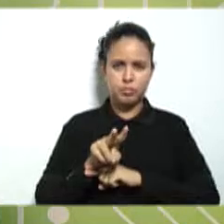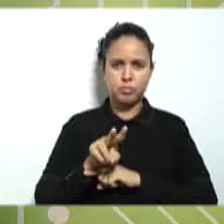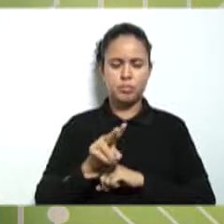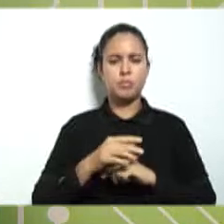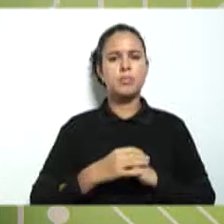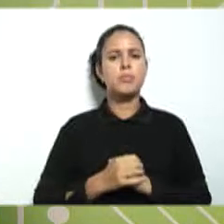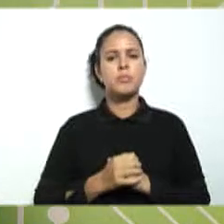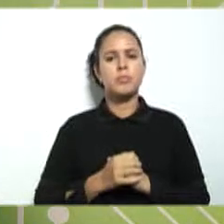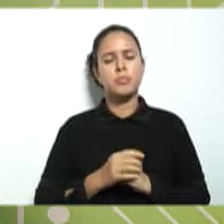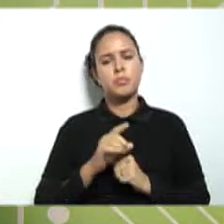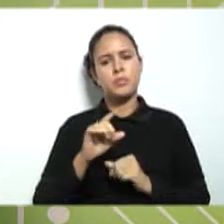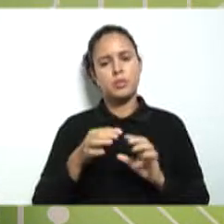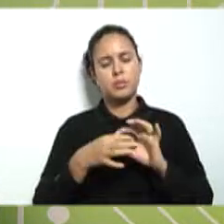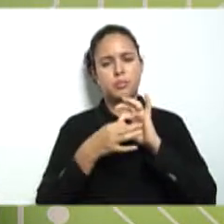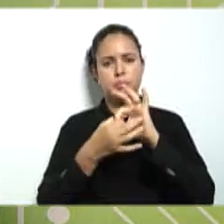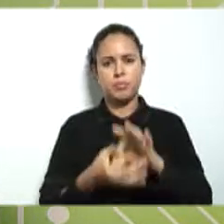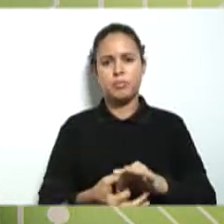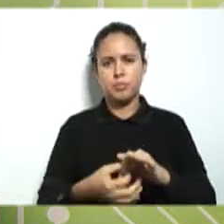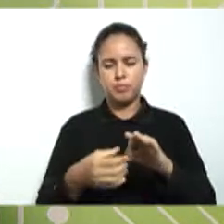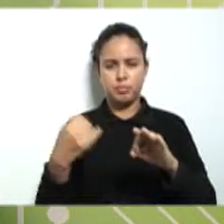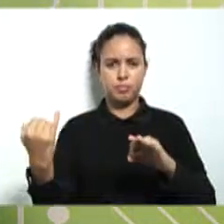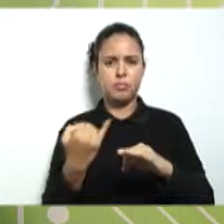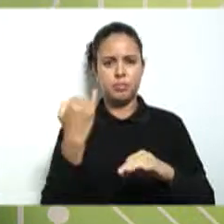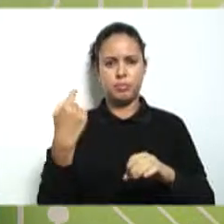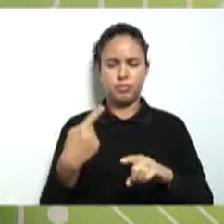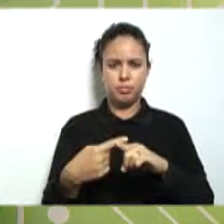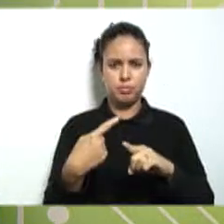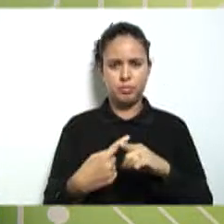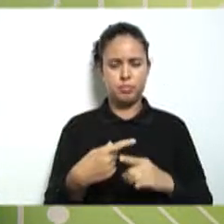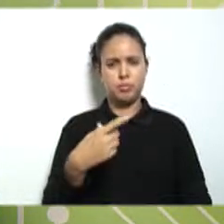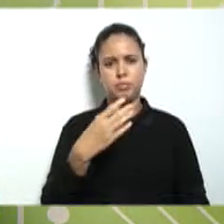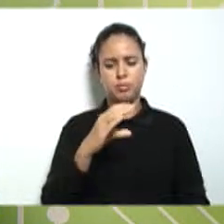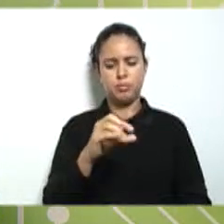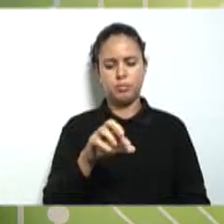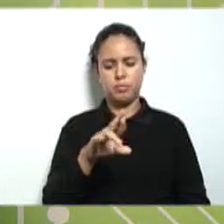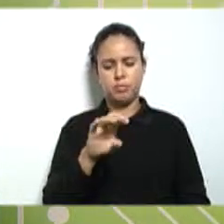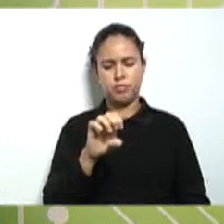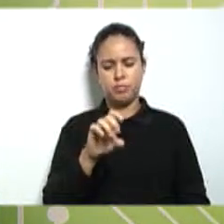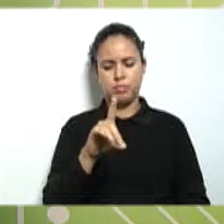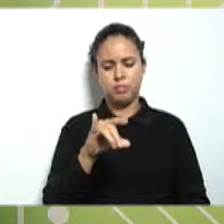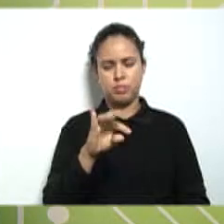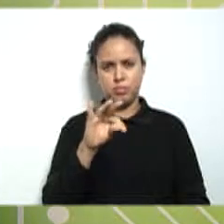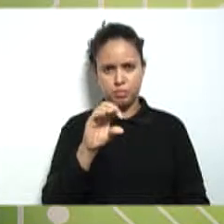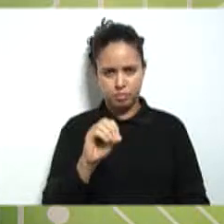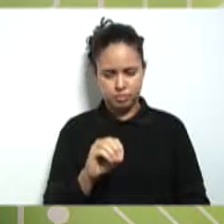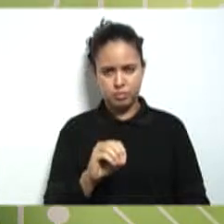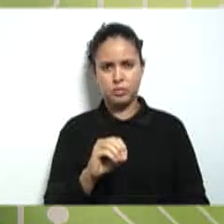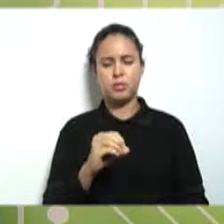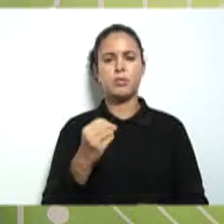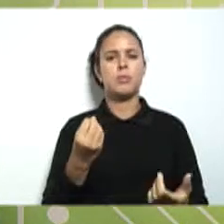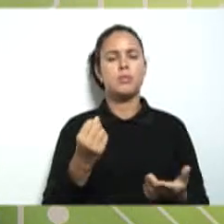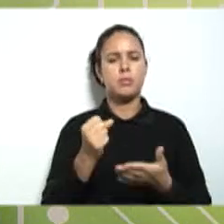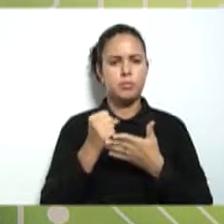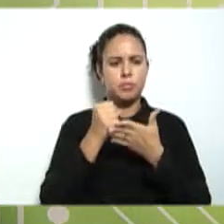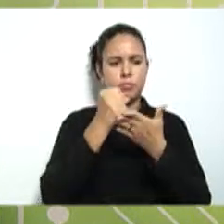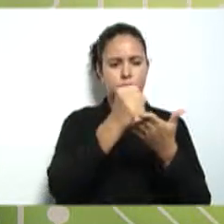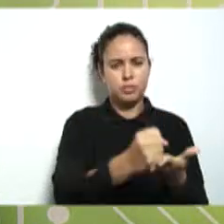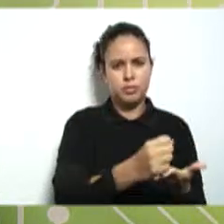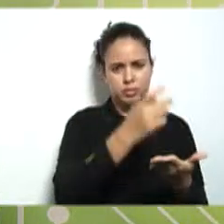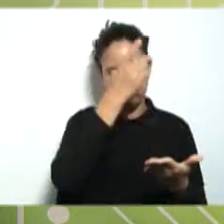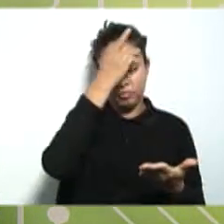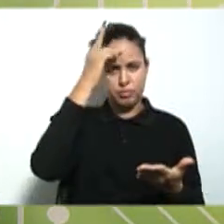esse casamento é muito importante, porque ele vai permitir que esse crédito venha das famílias poupadoras, para aquelas pessoas que querem fazer investimento, e